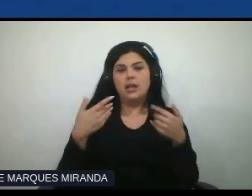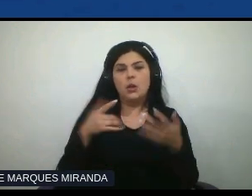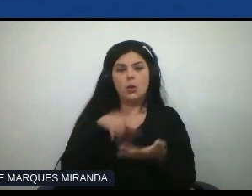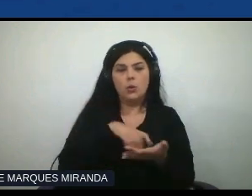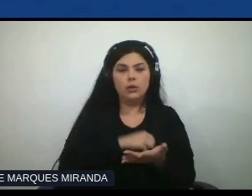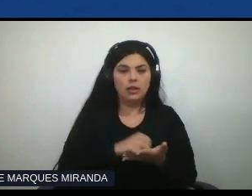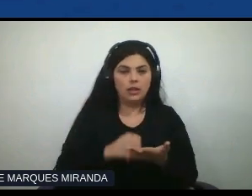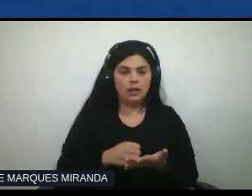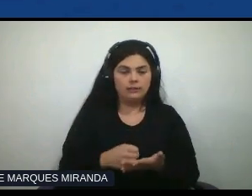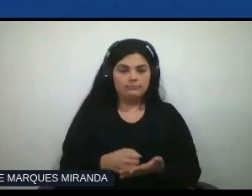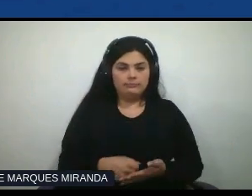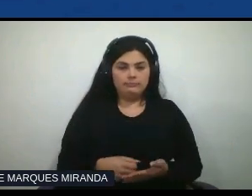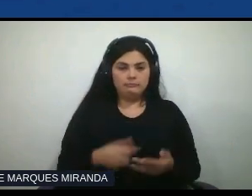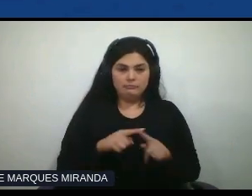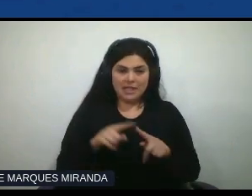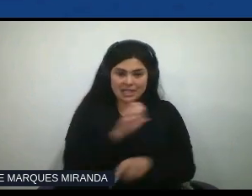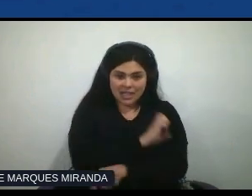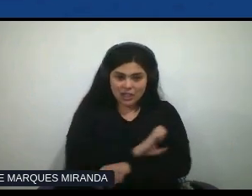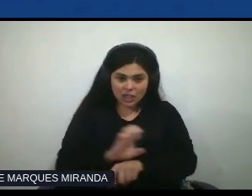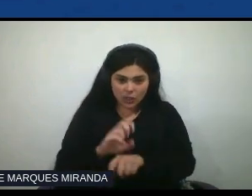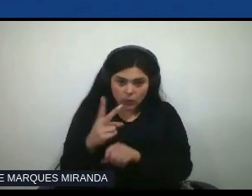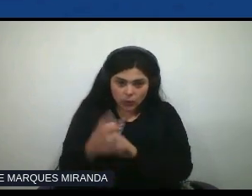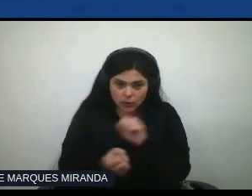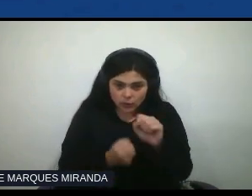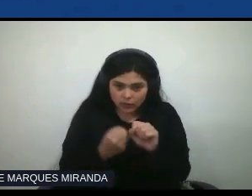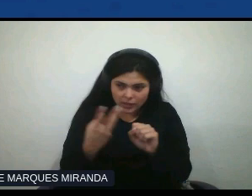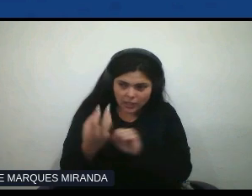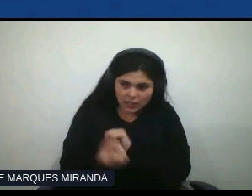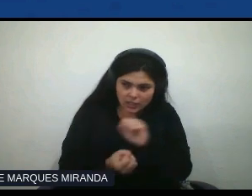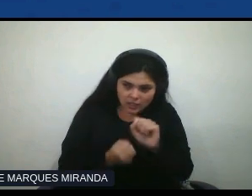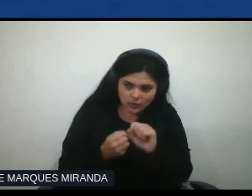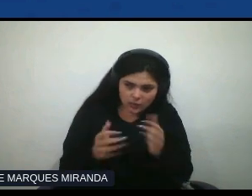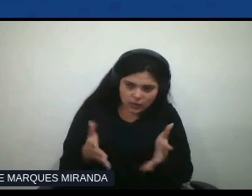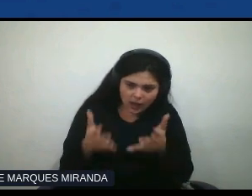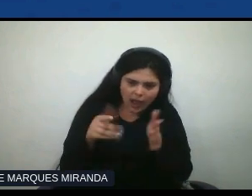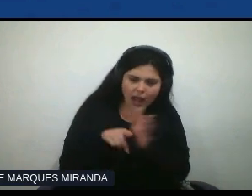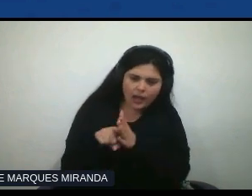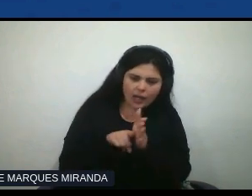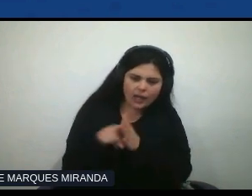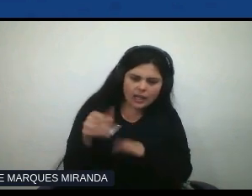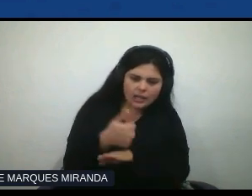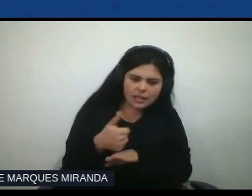dá. Mas se esse estagiário, depois de 2 anos, 3 anos, não é promovido para um analista,